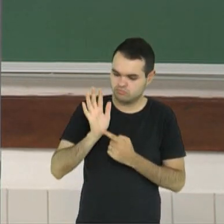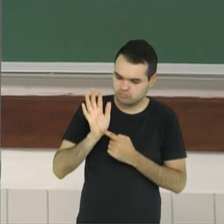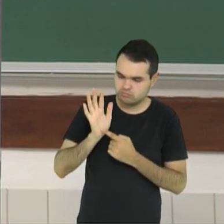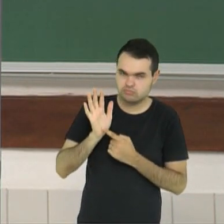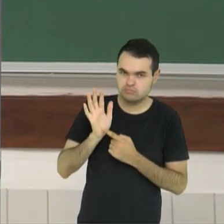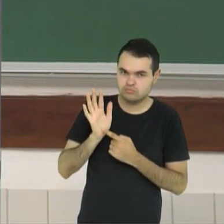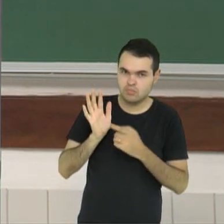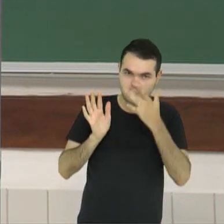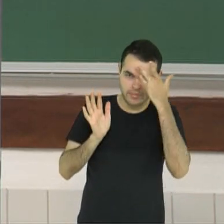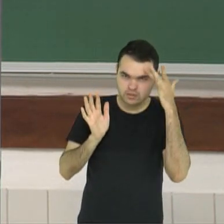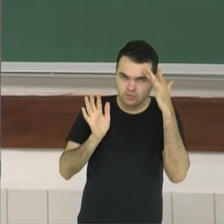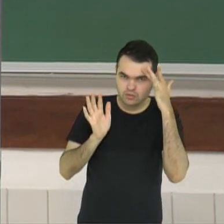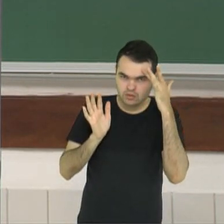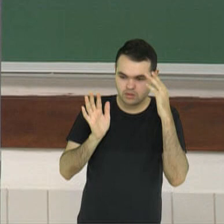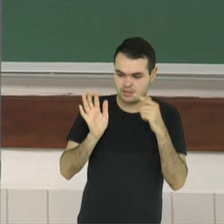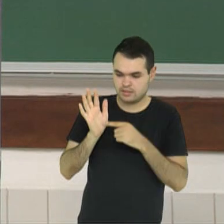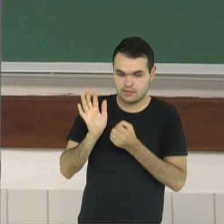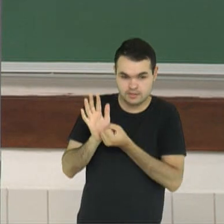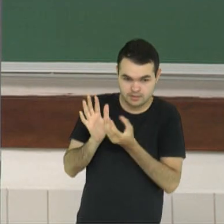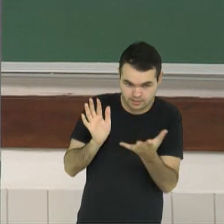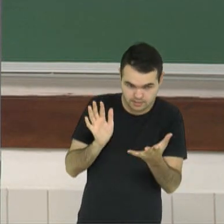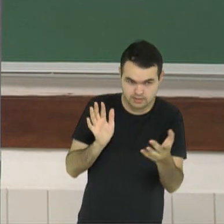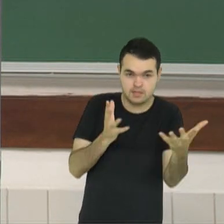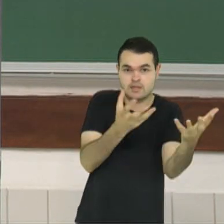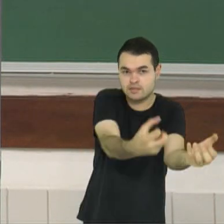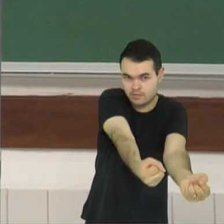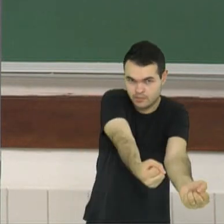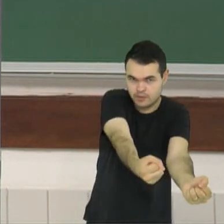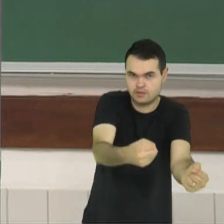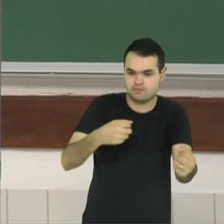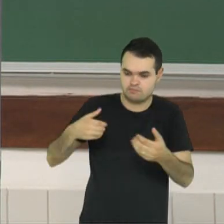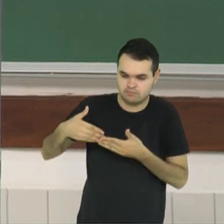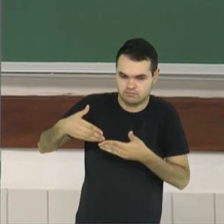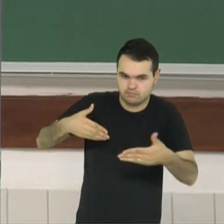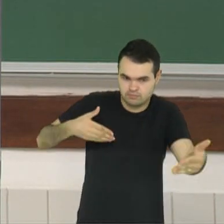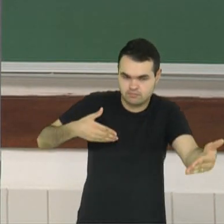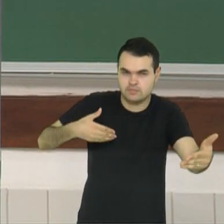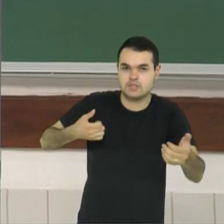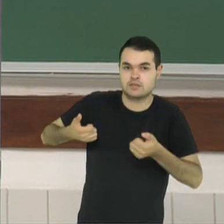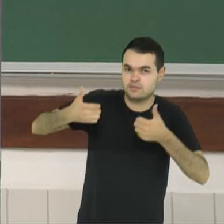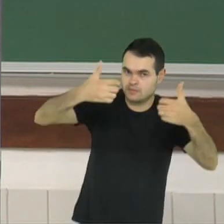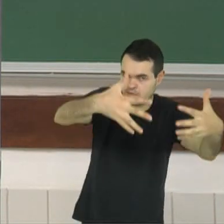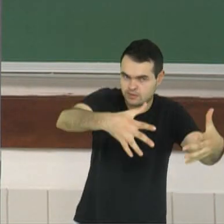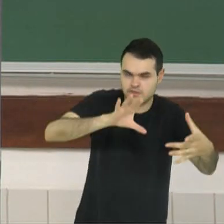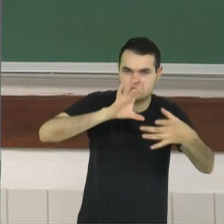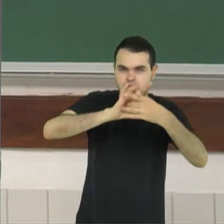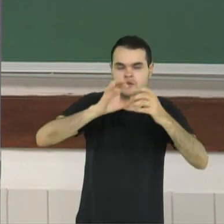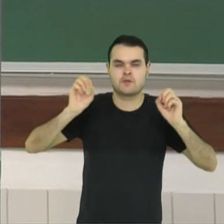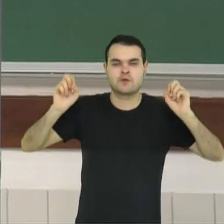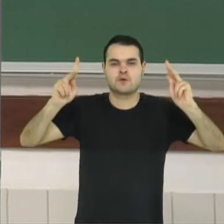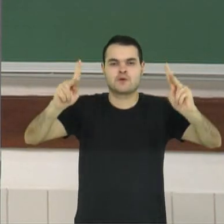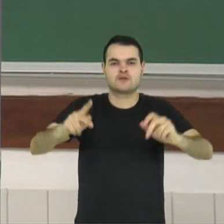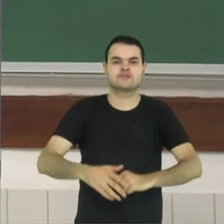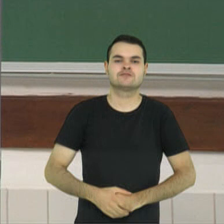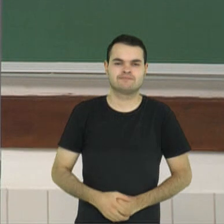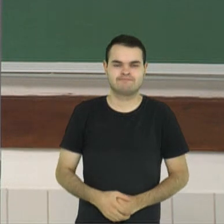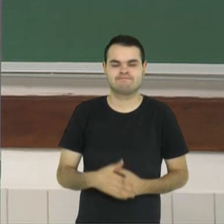e uma pessoa que envia, uma pessoa que recebe. E existe uma mensagem, expressão humana. Esse é o conceito. Beleza,